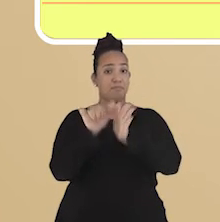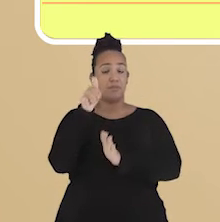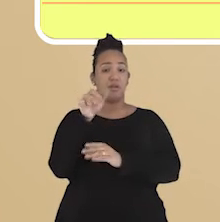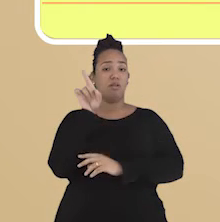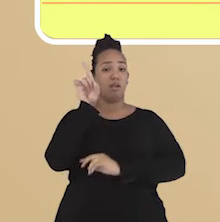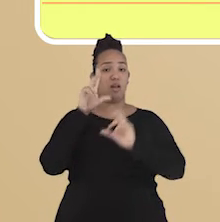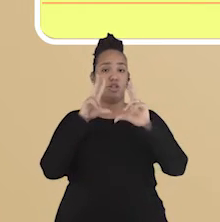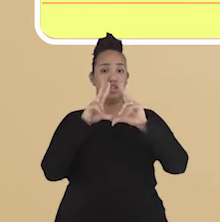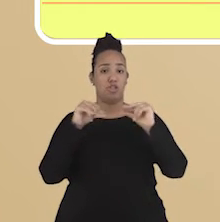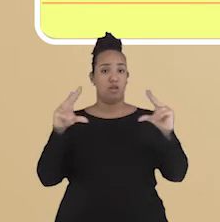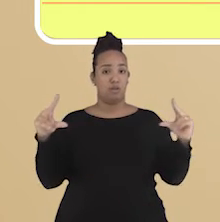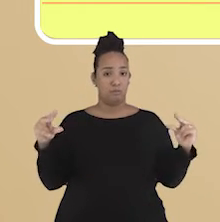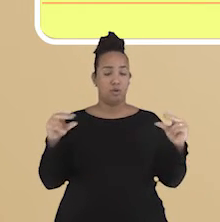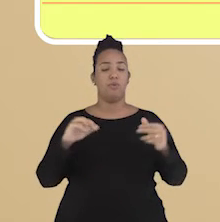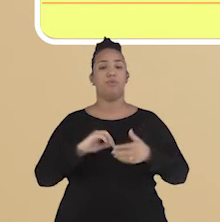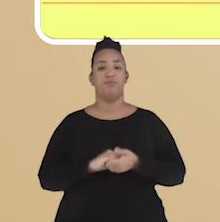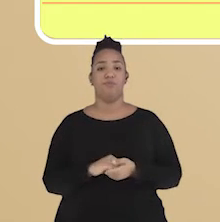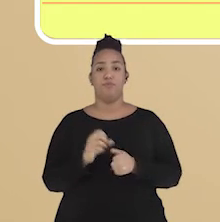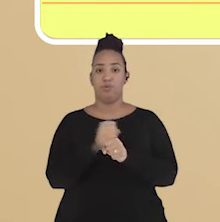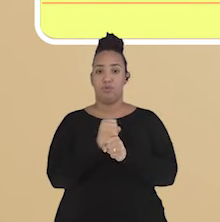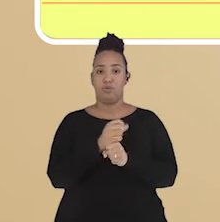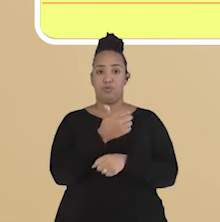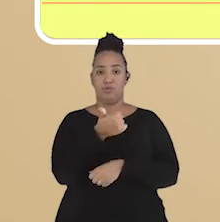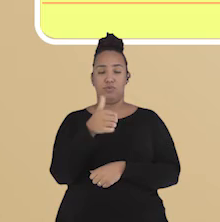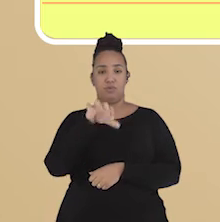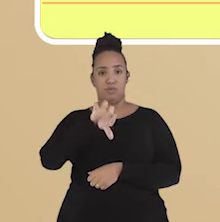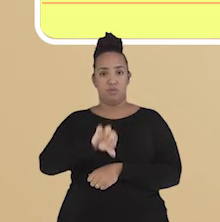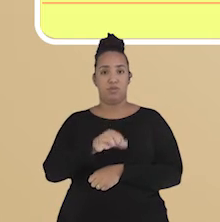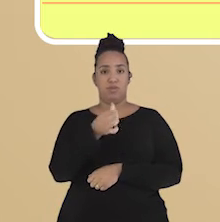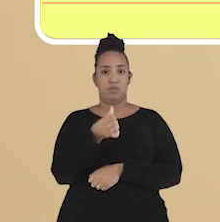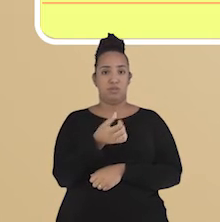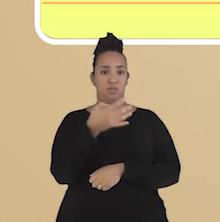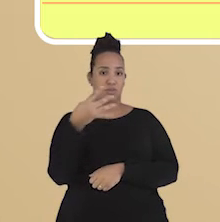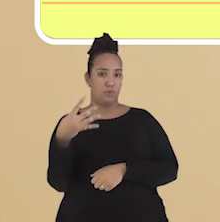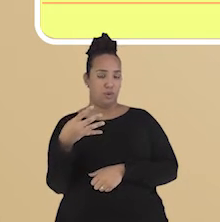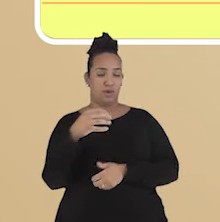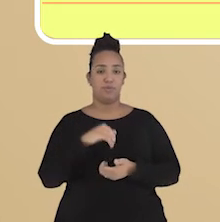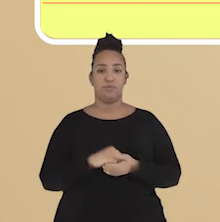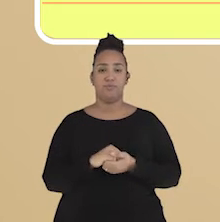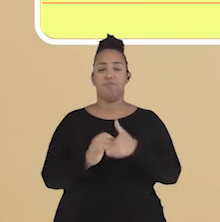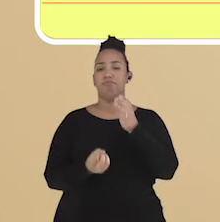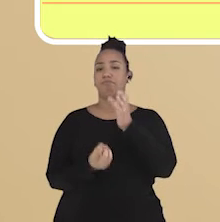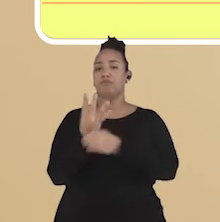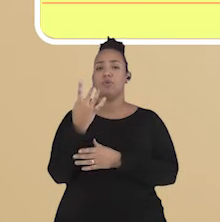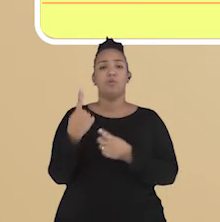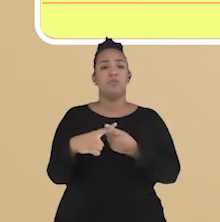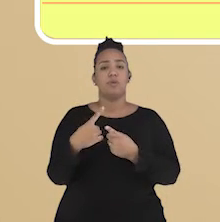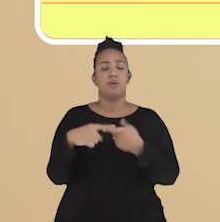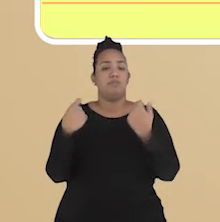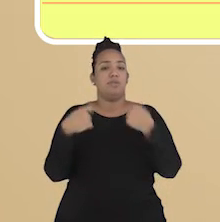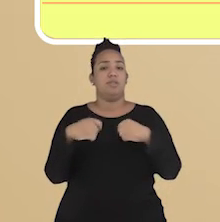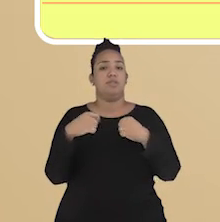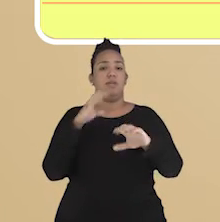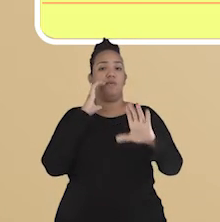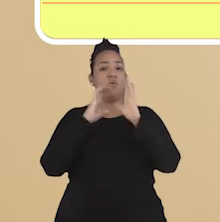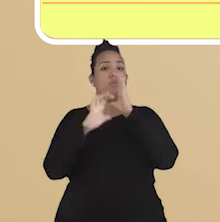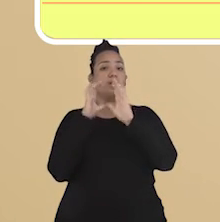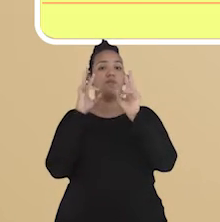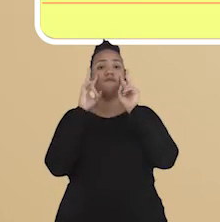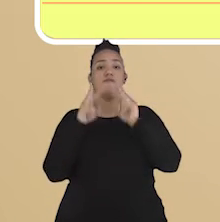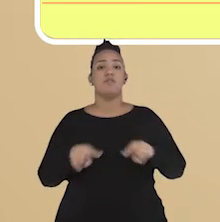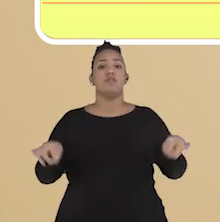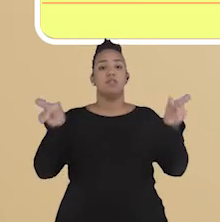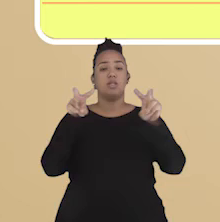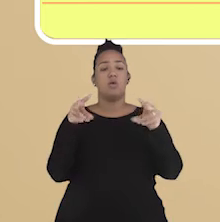foram introduzidos pela primeira vez no Japão, nos Jogos de Tóquio de 1964. Eles surgiram da necessidade